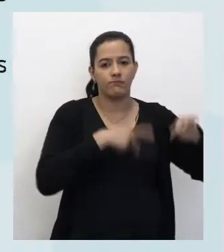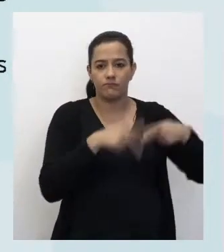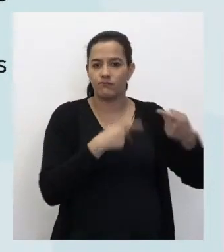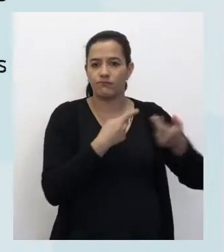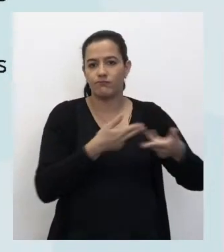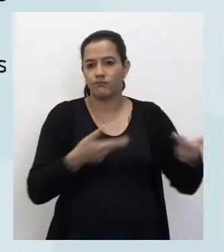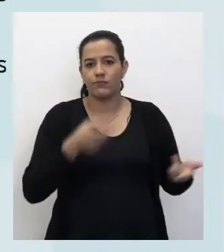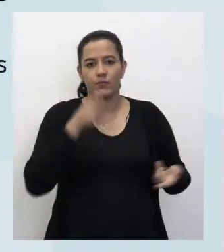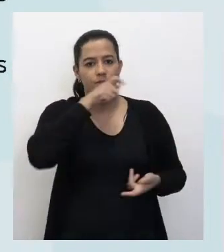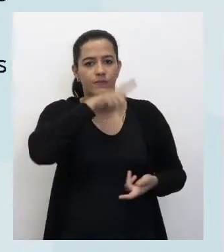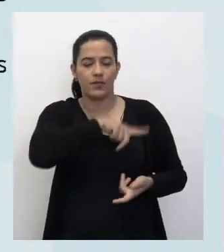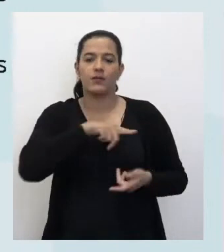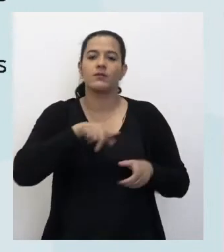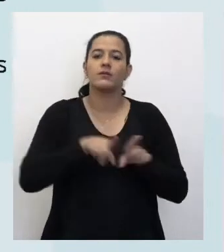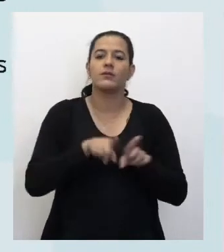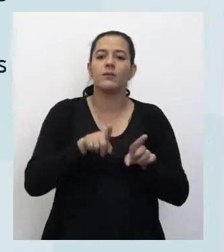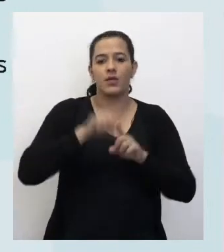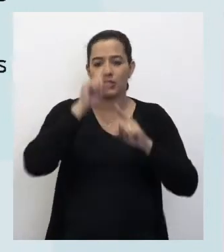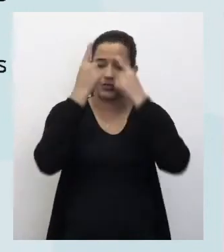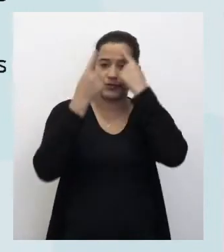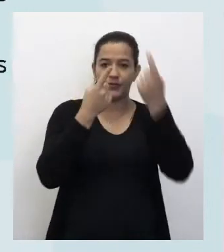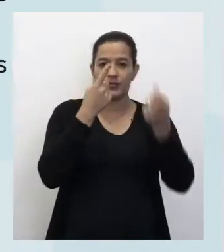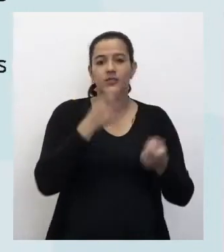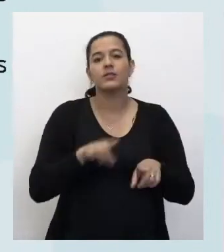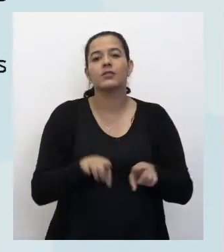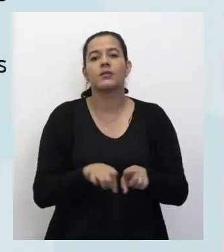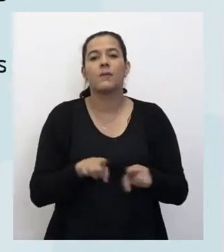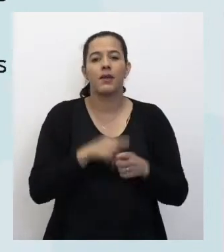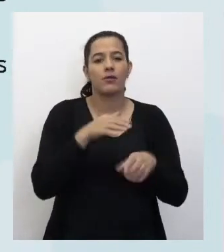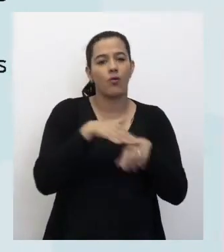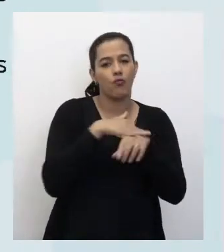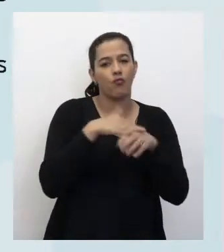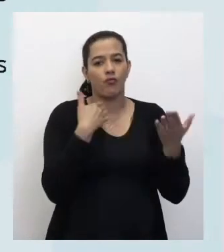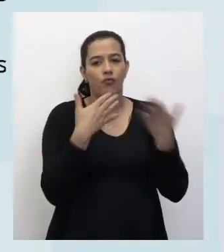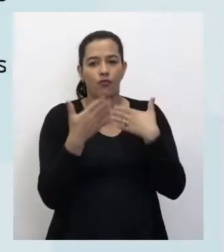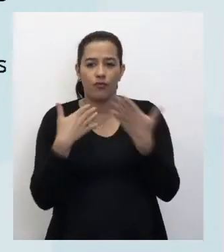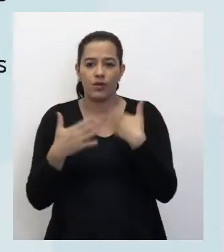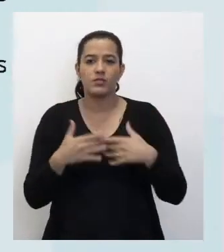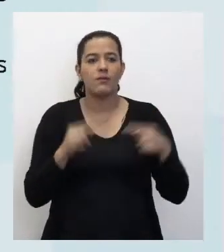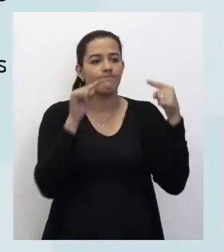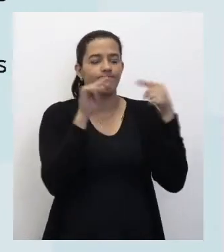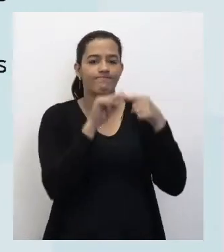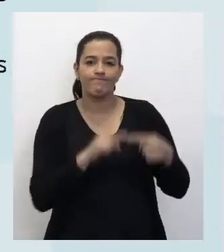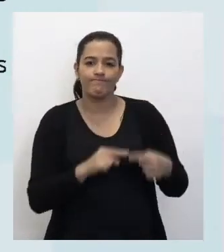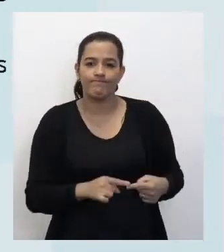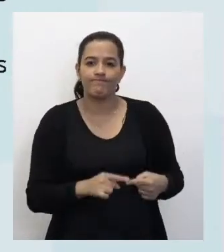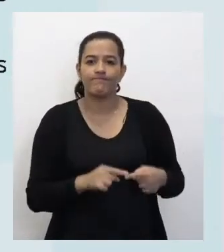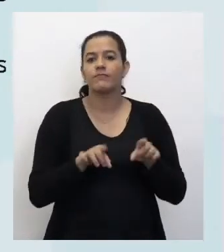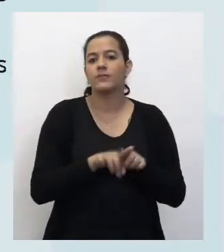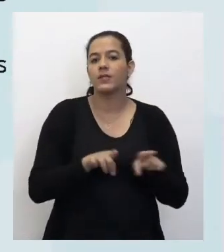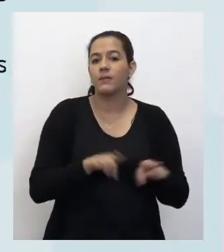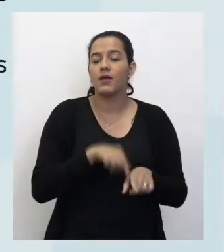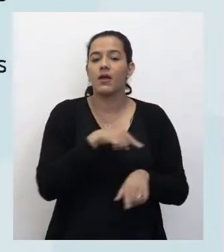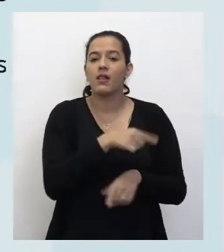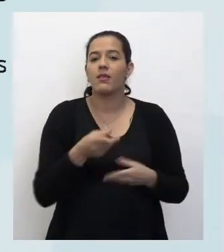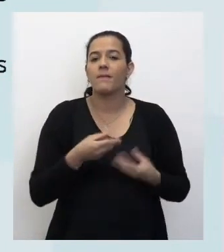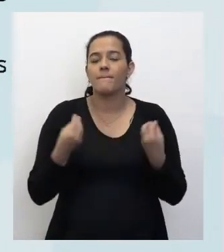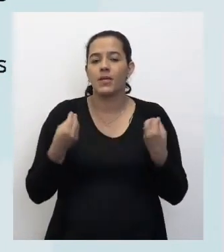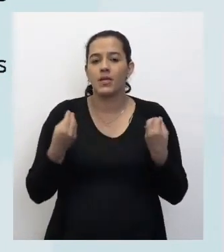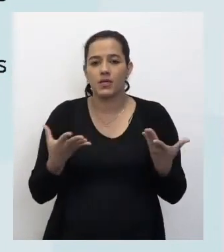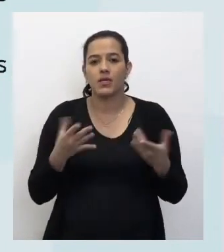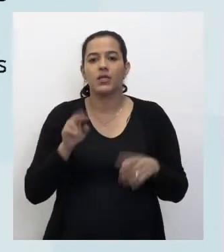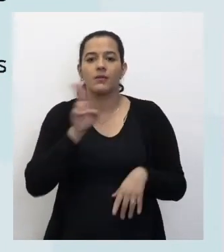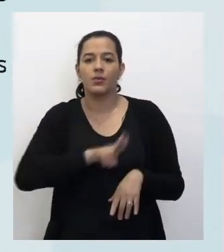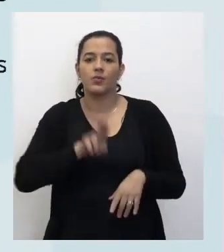piadas, adivinhas e diálogos, inferindo seus traços característicos, bem como suas finalidades e usos